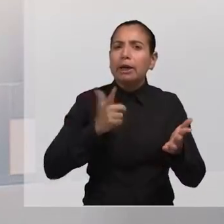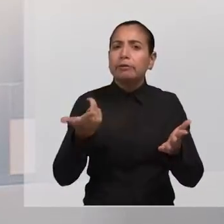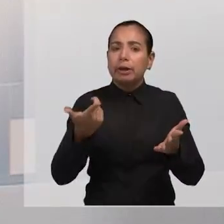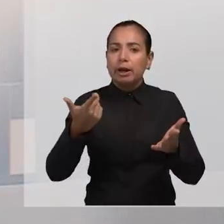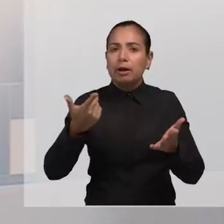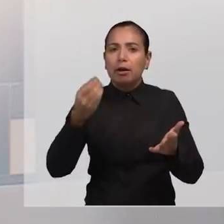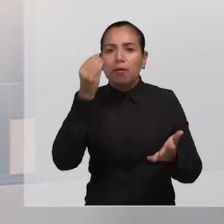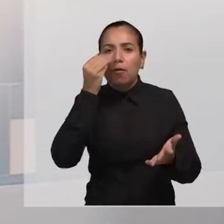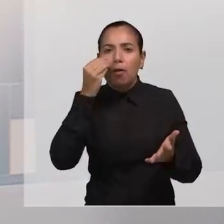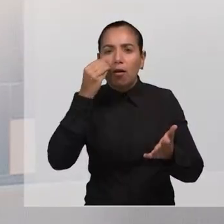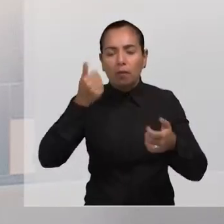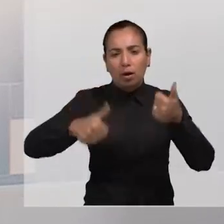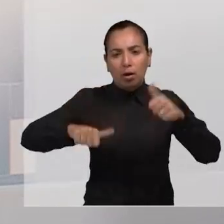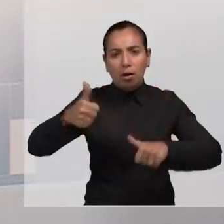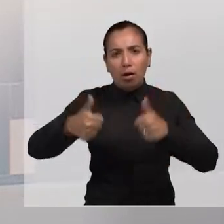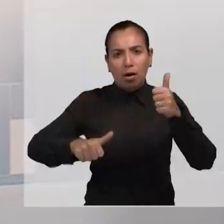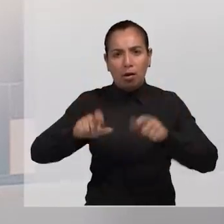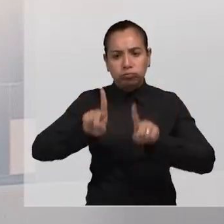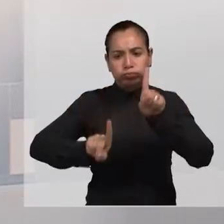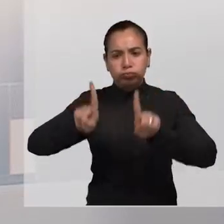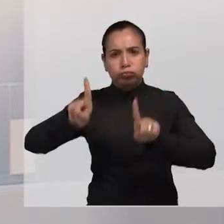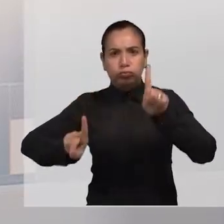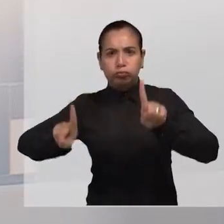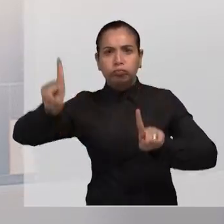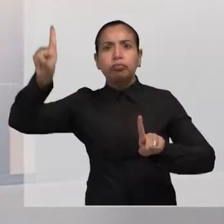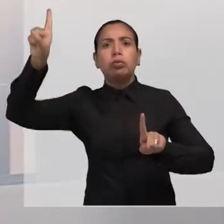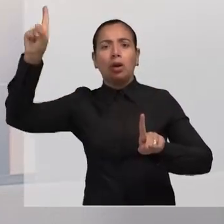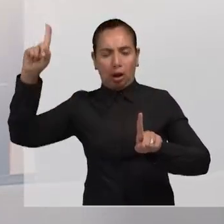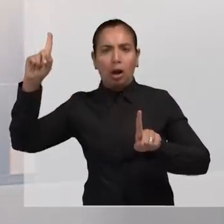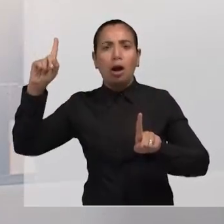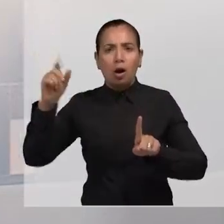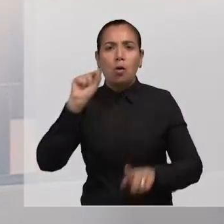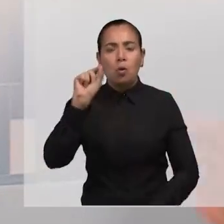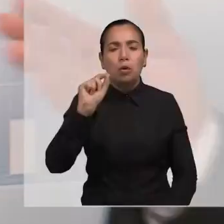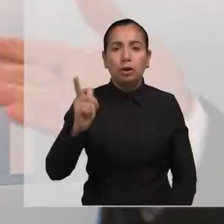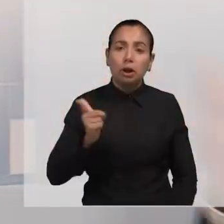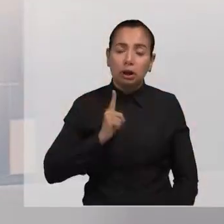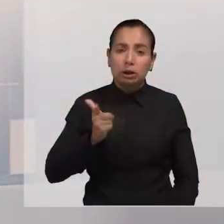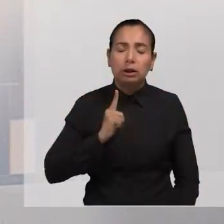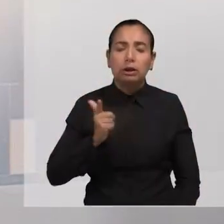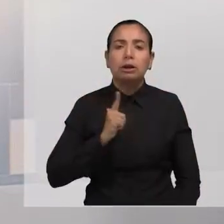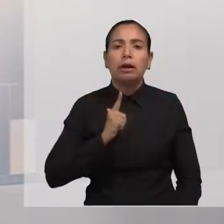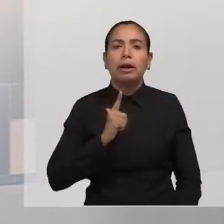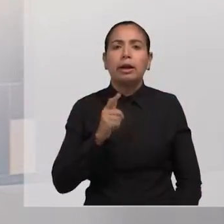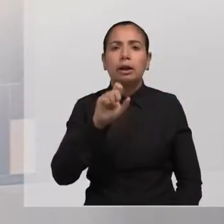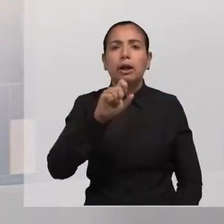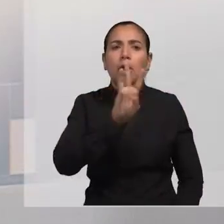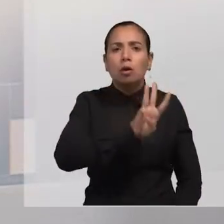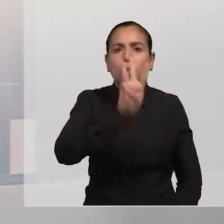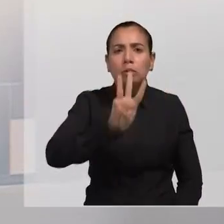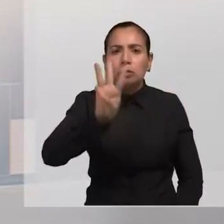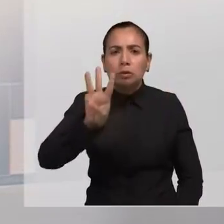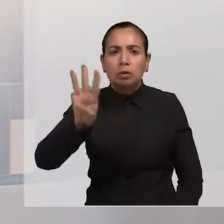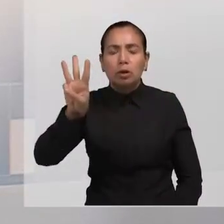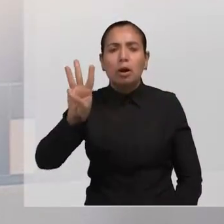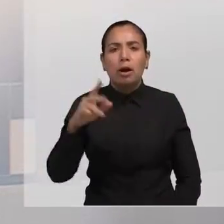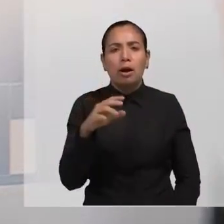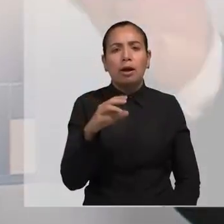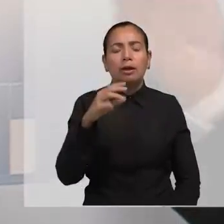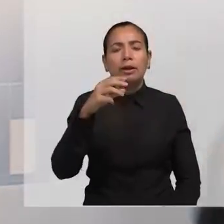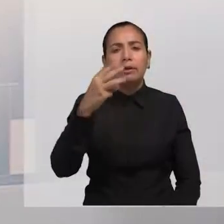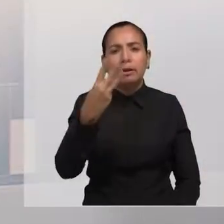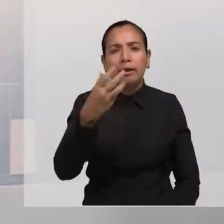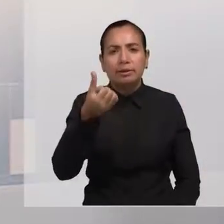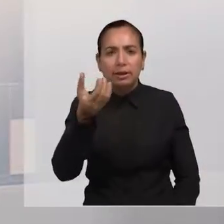saem do controle da grande mídia e entra na mídia alternativa, como o site 360 Poder, você